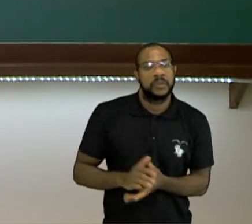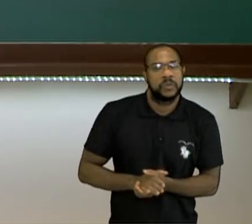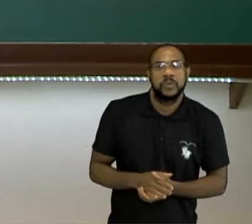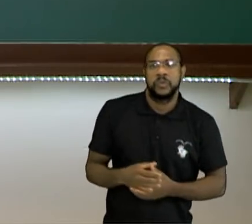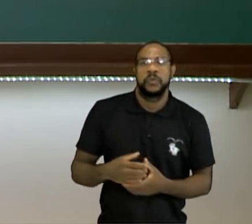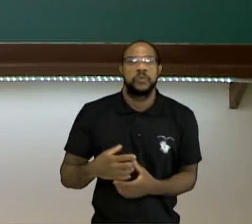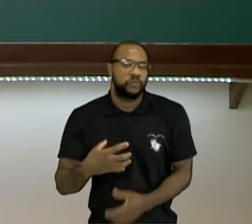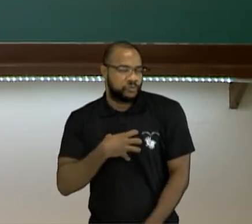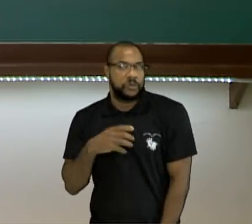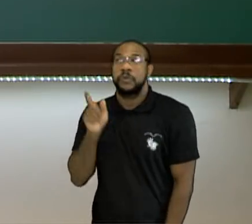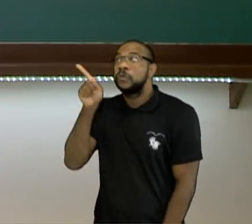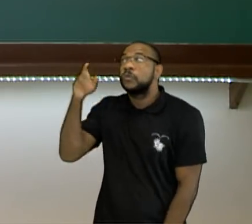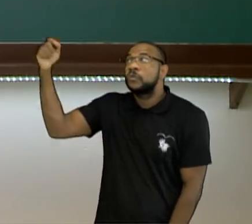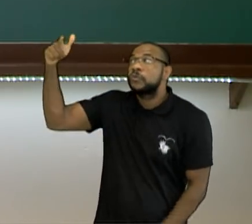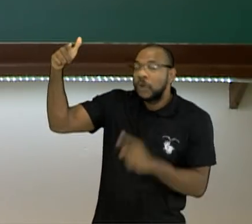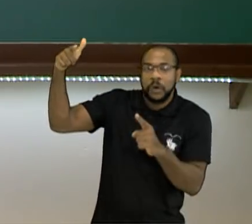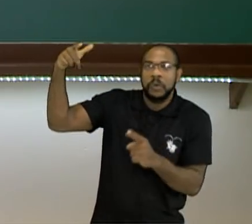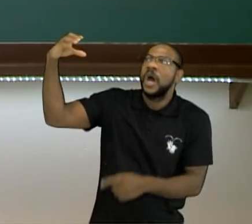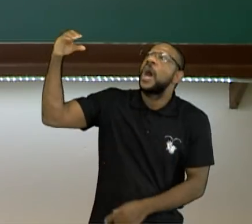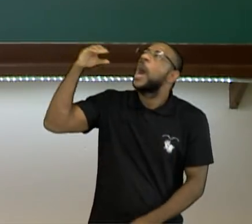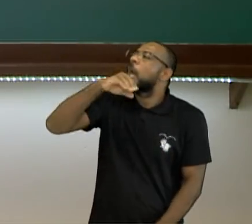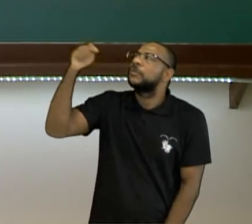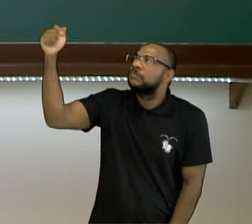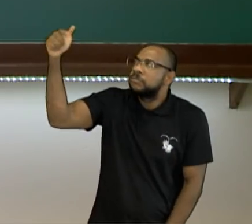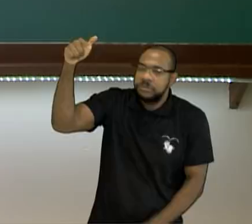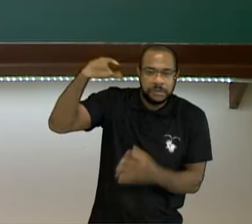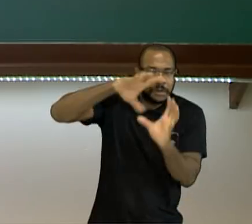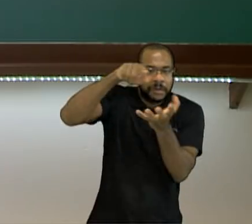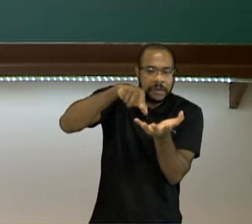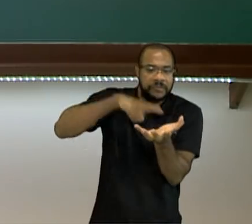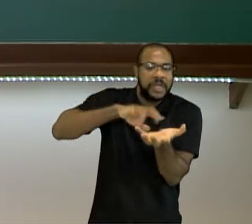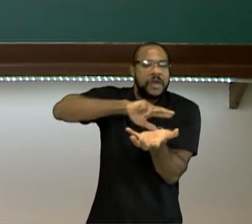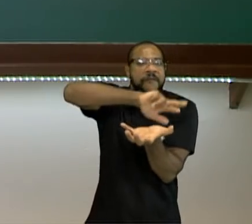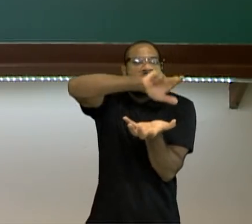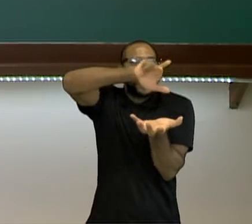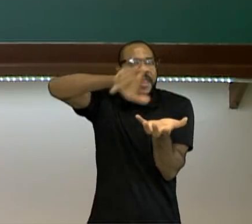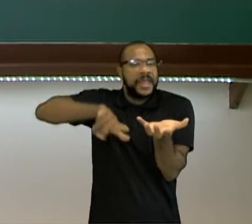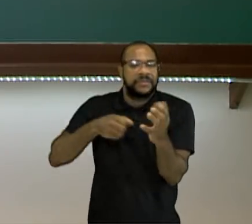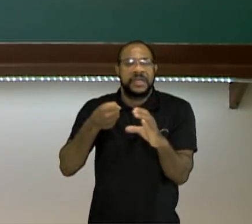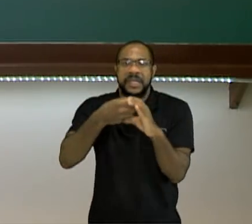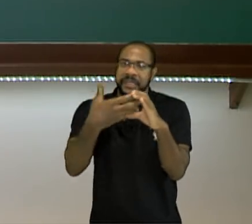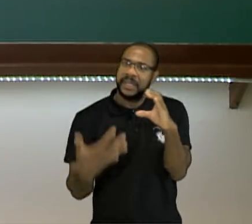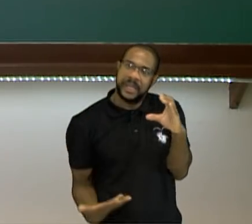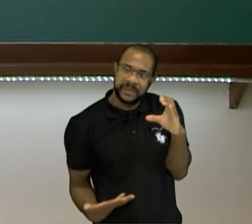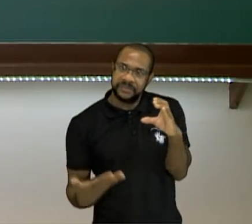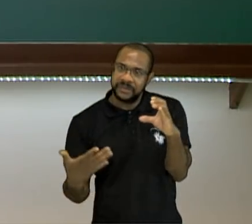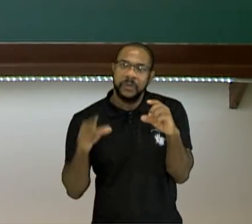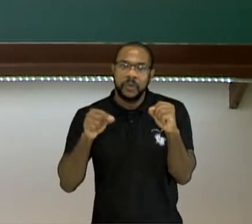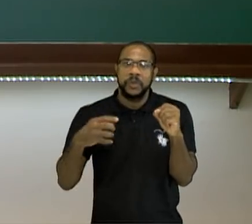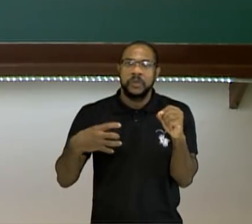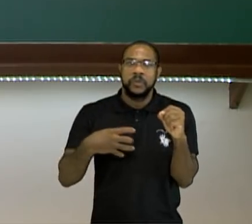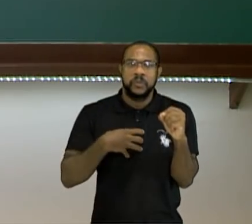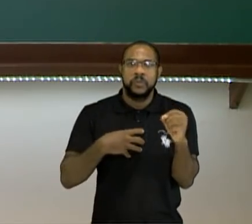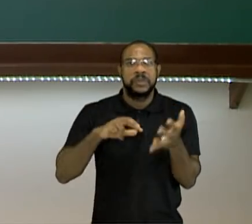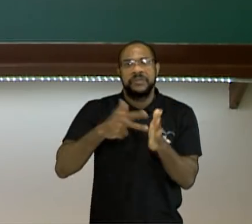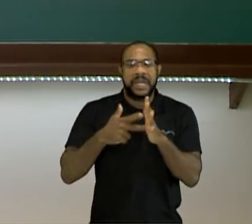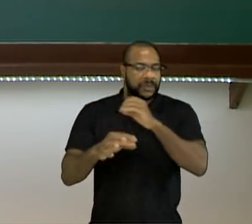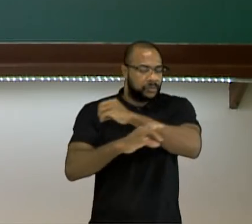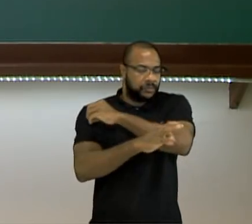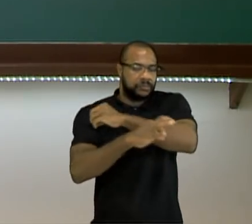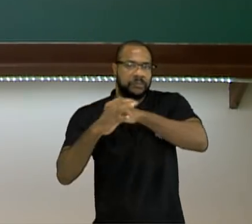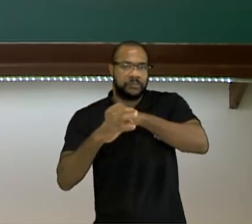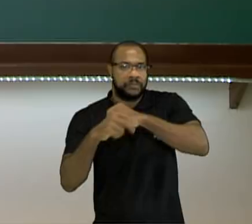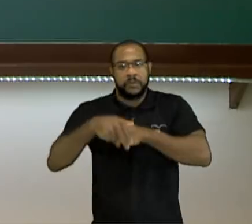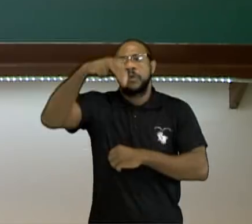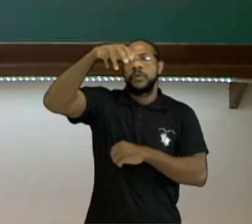Sol aquece a Terra vai dar lá diferentes características, né? No sentido latitudinal, no sentido norte-sul. E se o